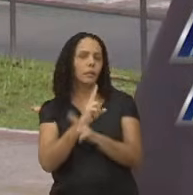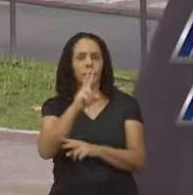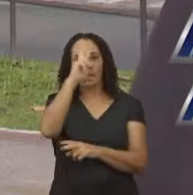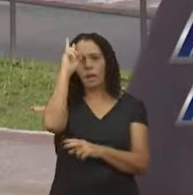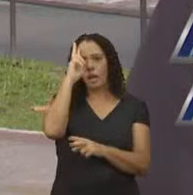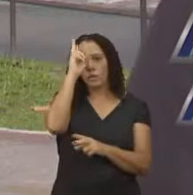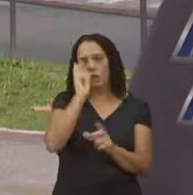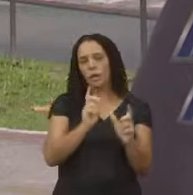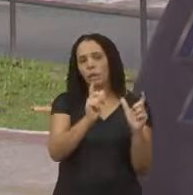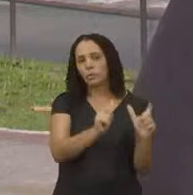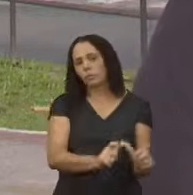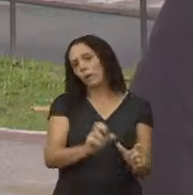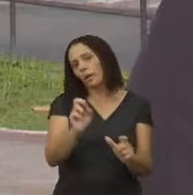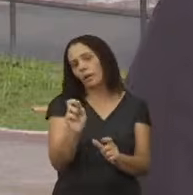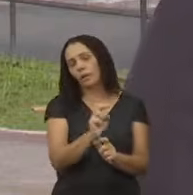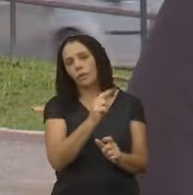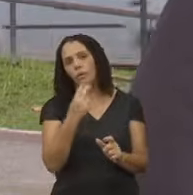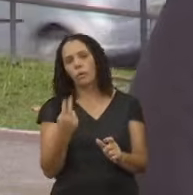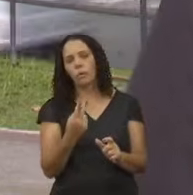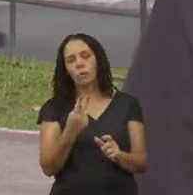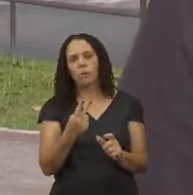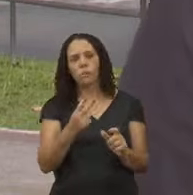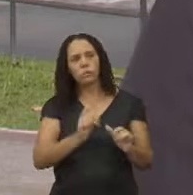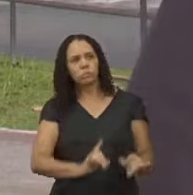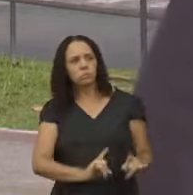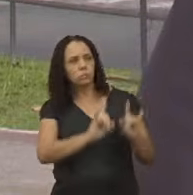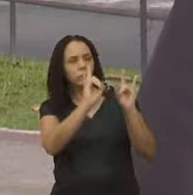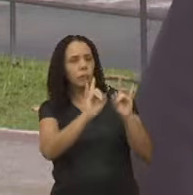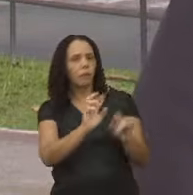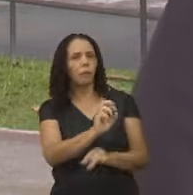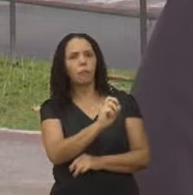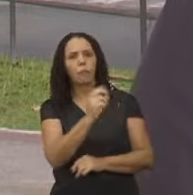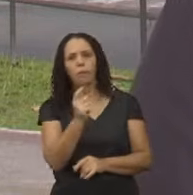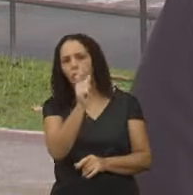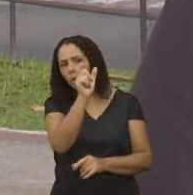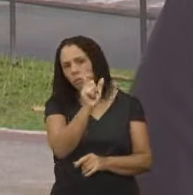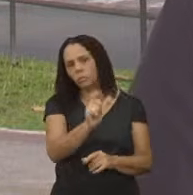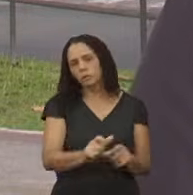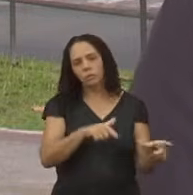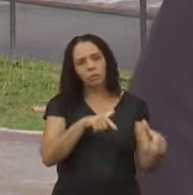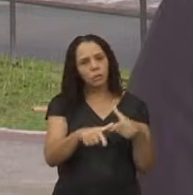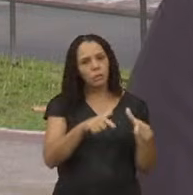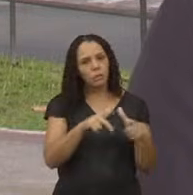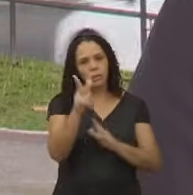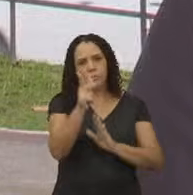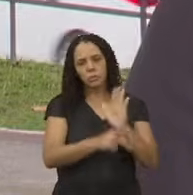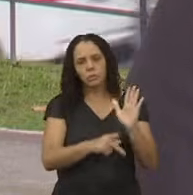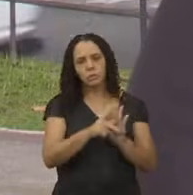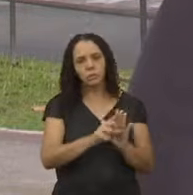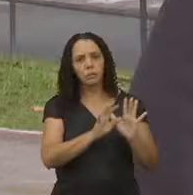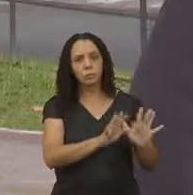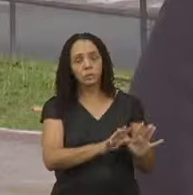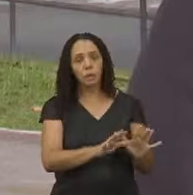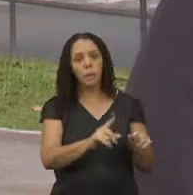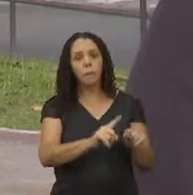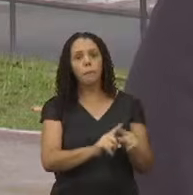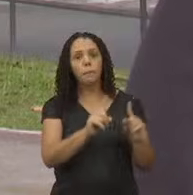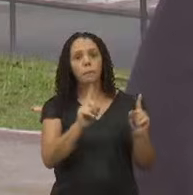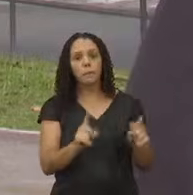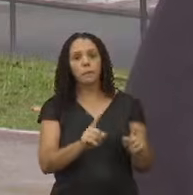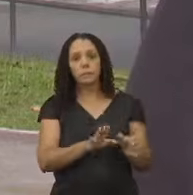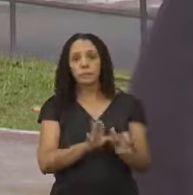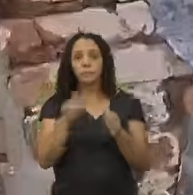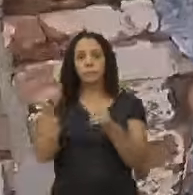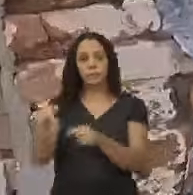daquele lugar ou daquele prédio, daquela pessoa que trabalhou nesse projeto, alguma coisa assim. Mas e